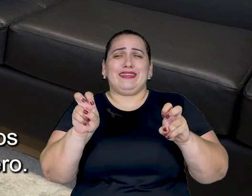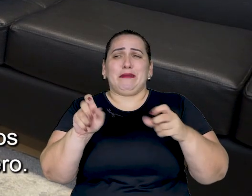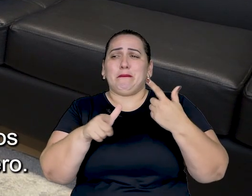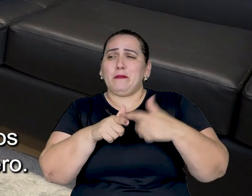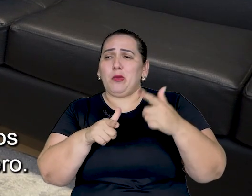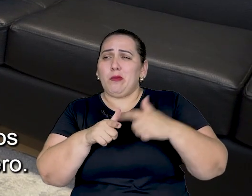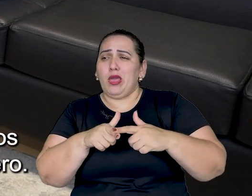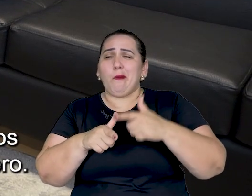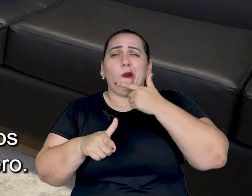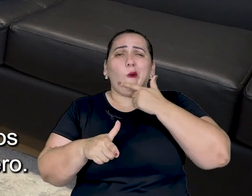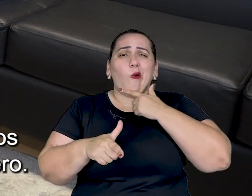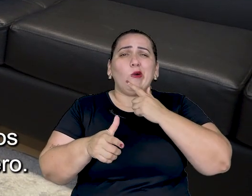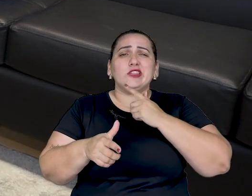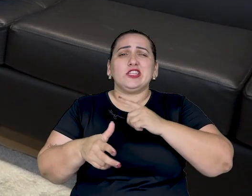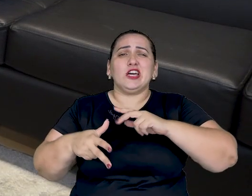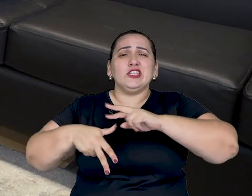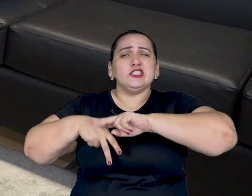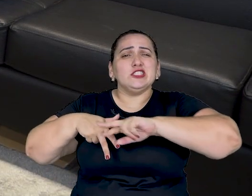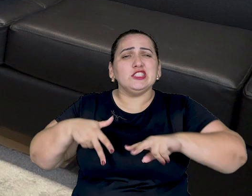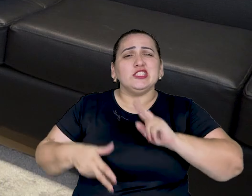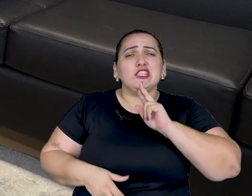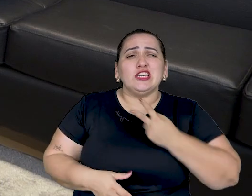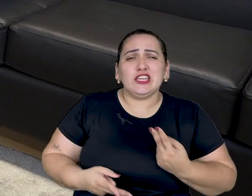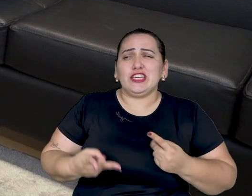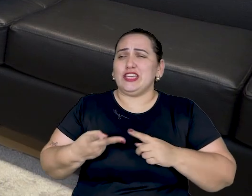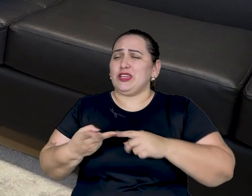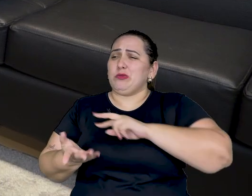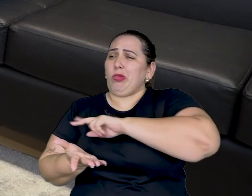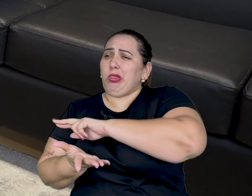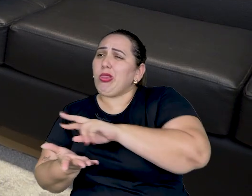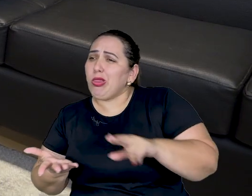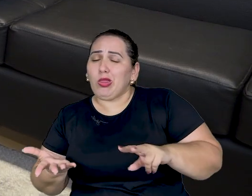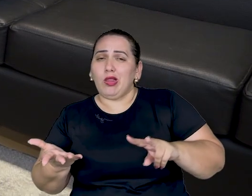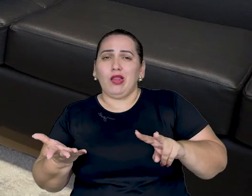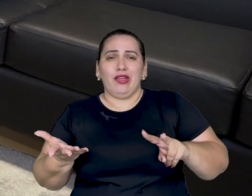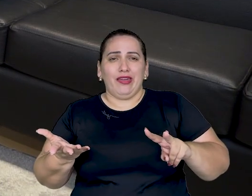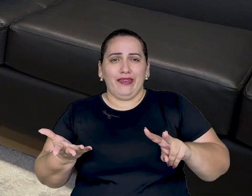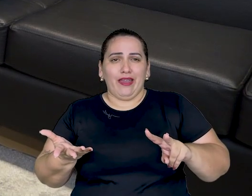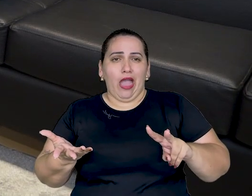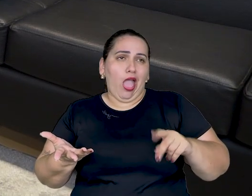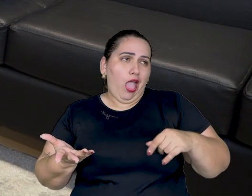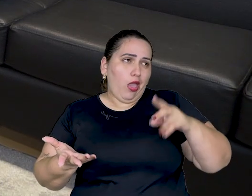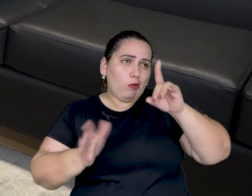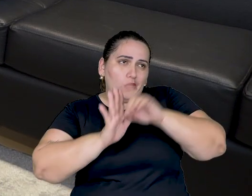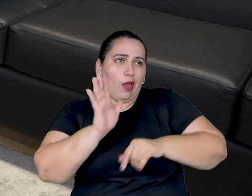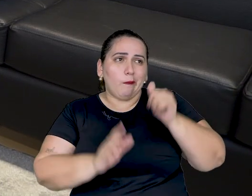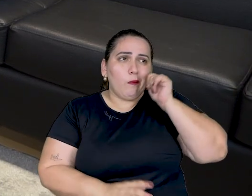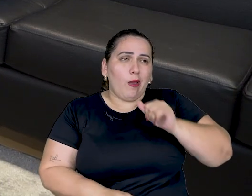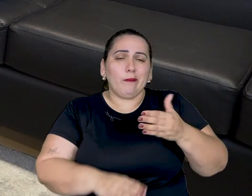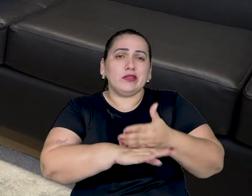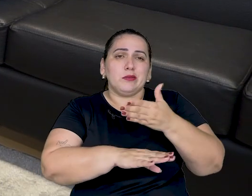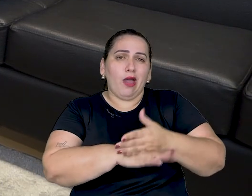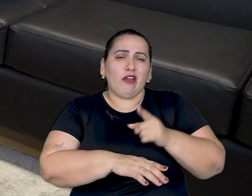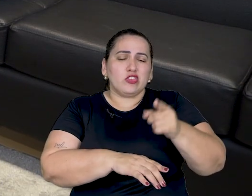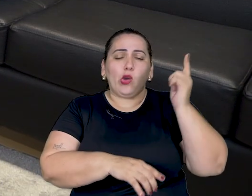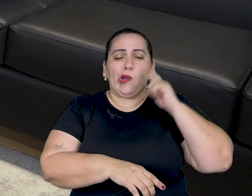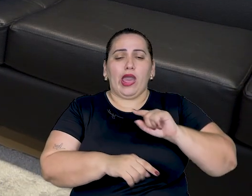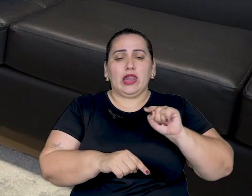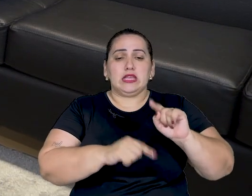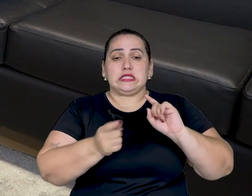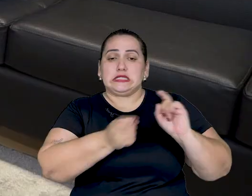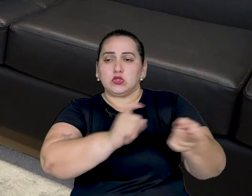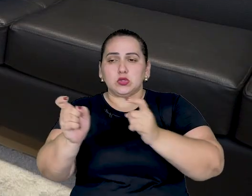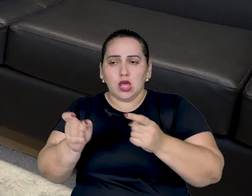dizem respeito à fraude à cota de gênero. Tem sido processos recorrentes chegando à corte, eles têm sido muito judicializados. O senhor